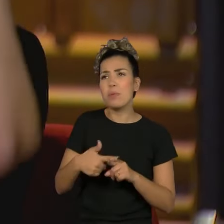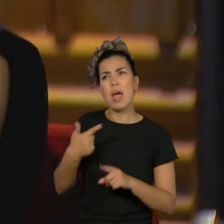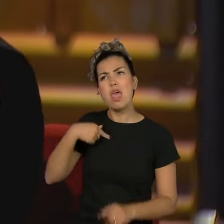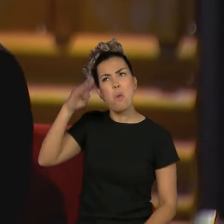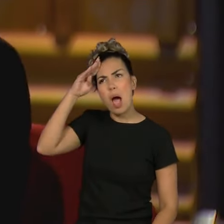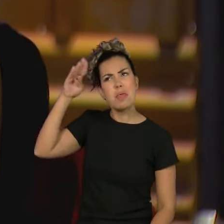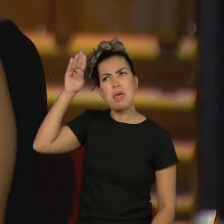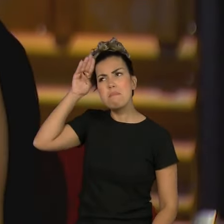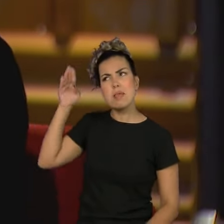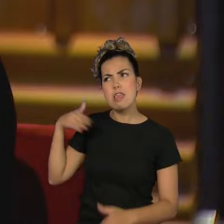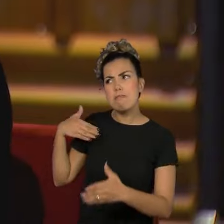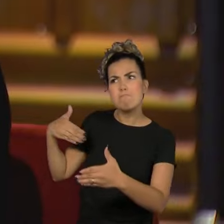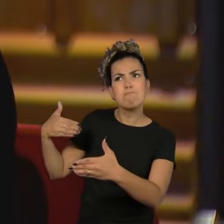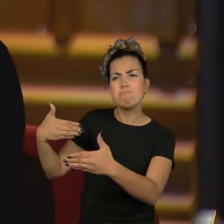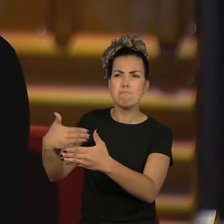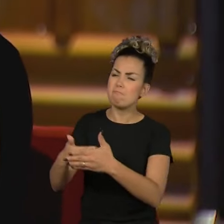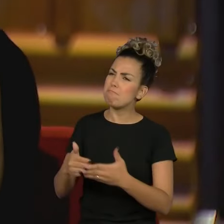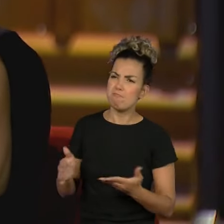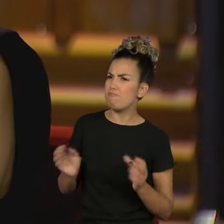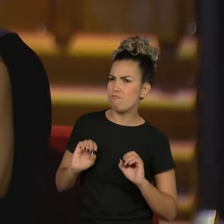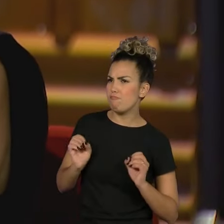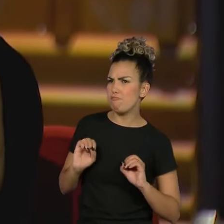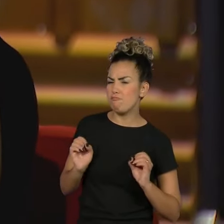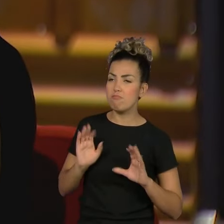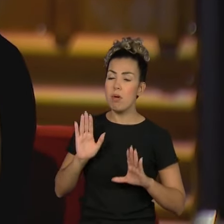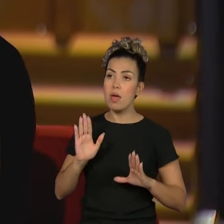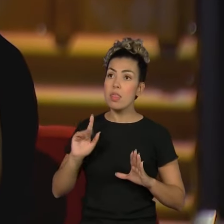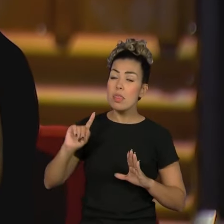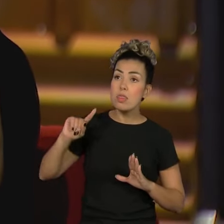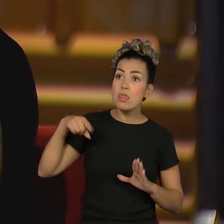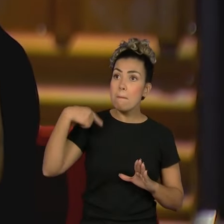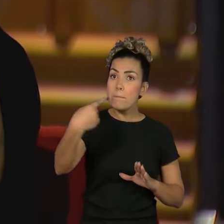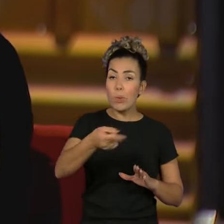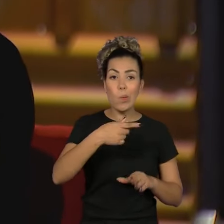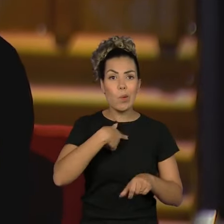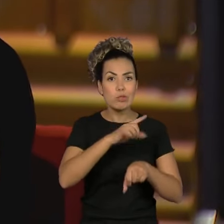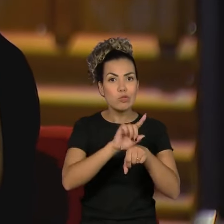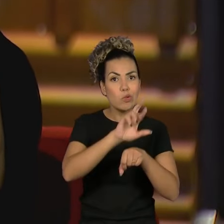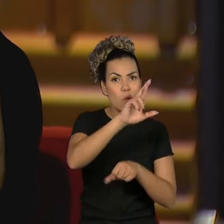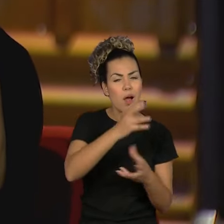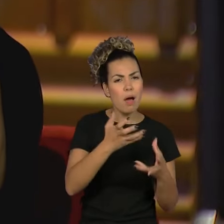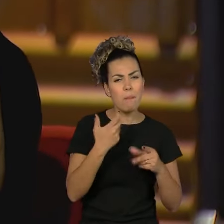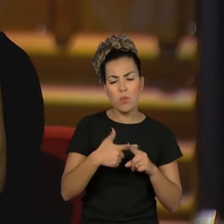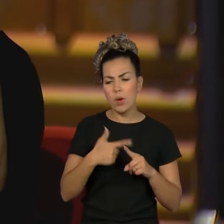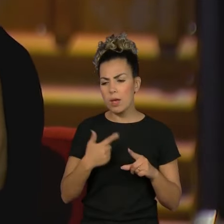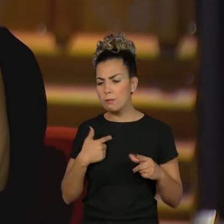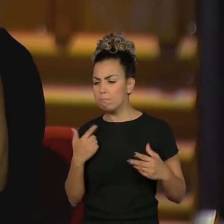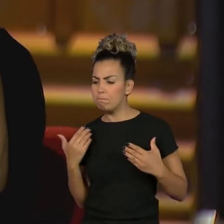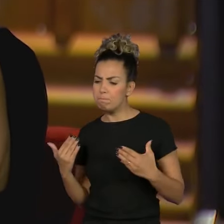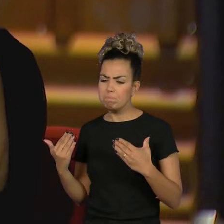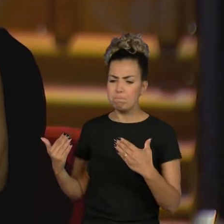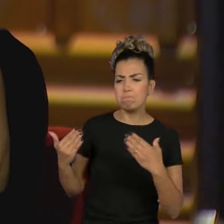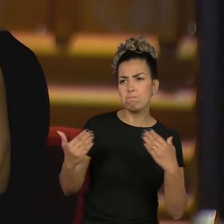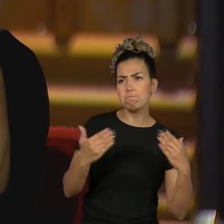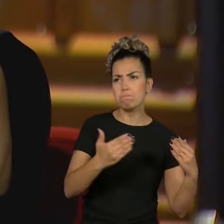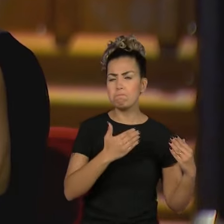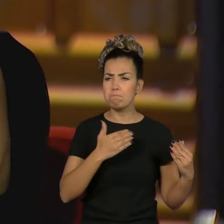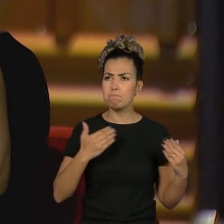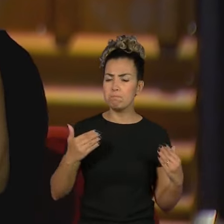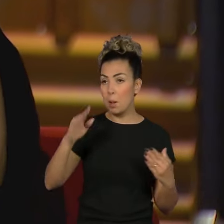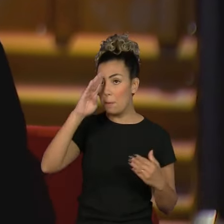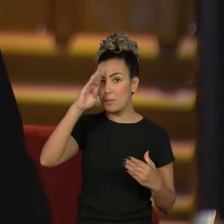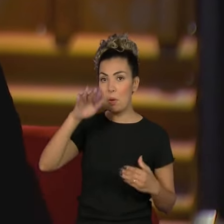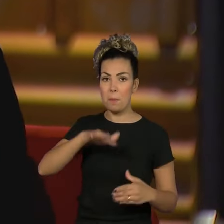né clássica e eu fui buscar o doutorado quando eu tinha questões eh especialmente conectadas à